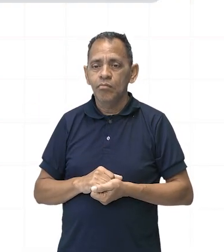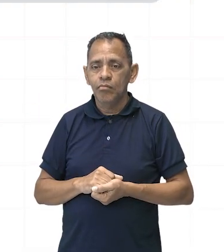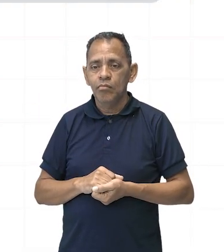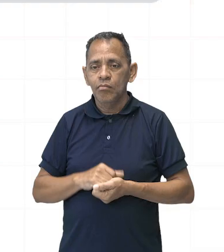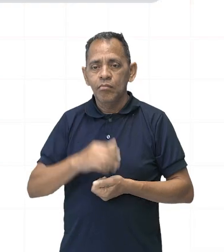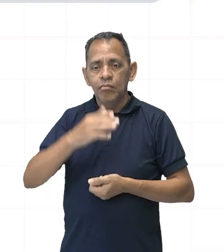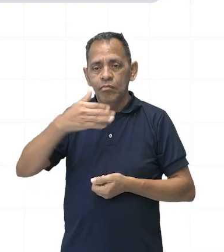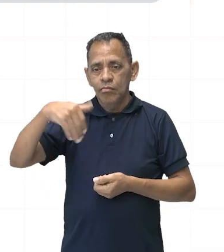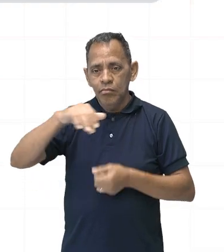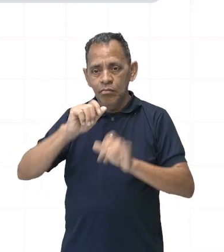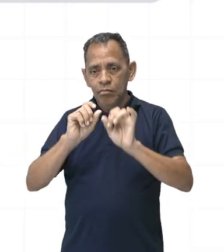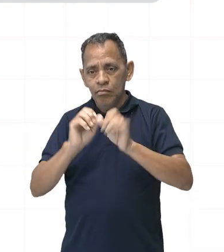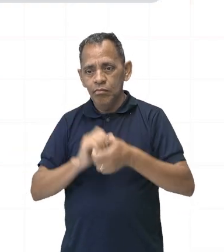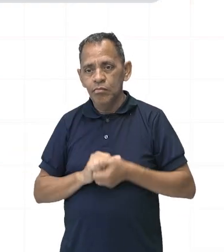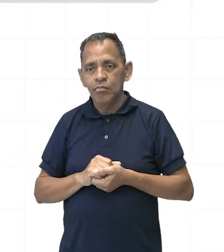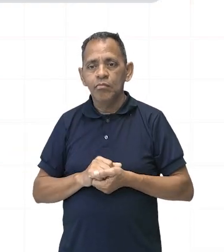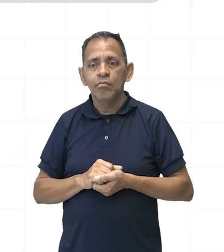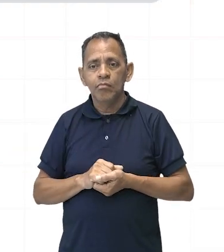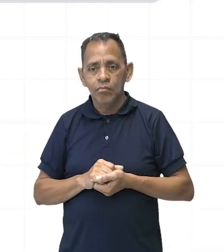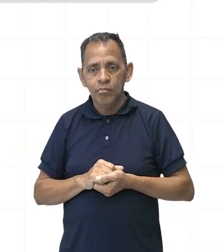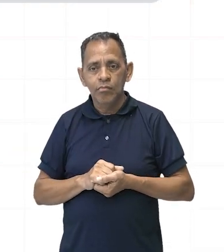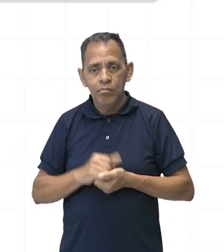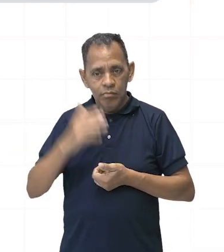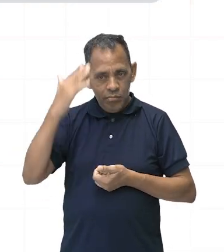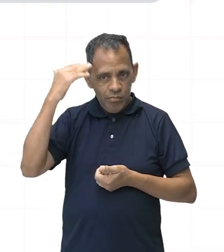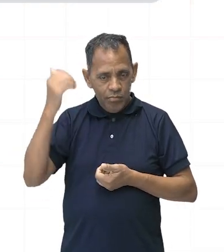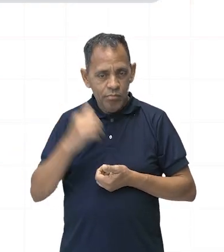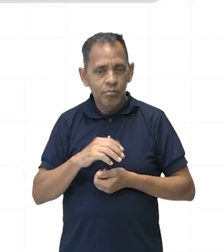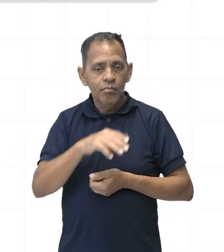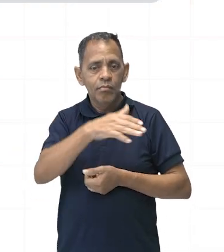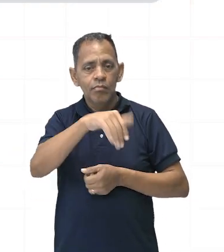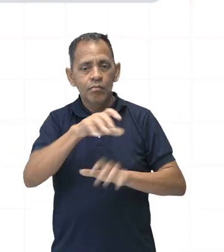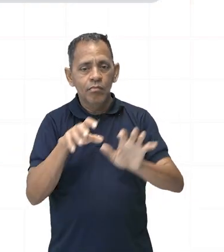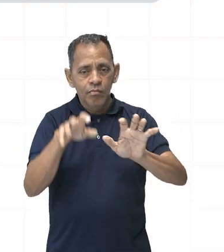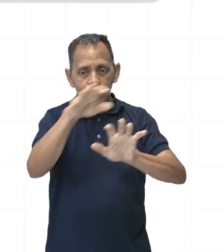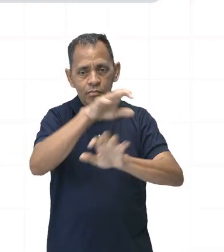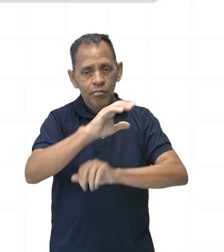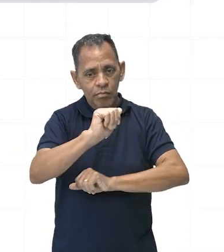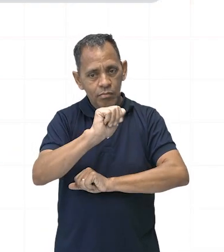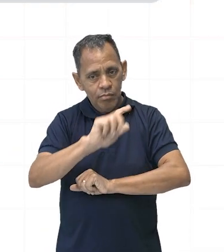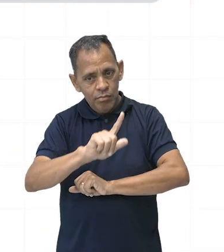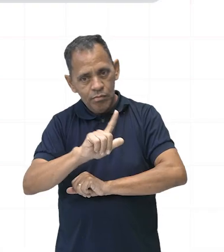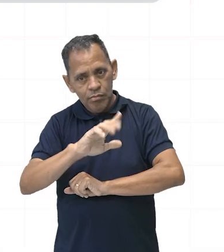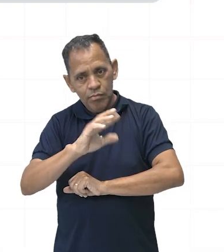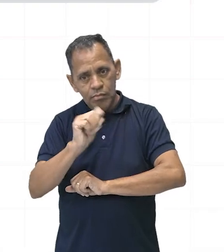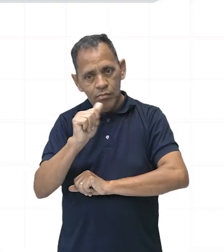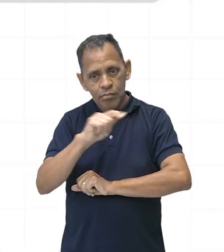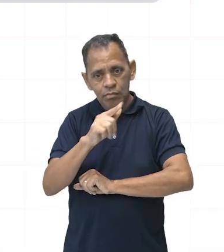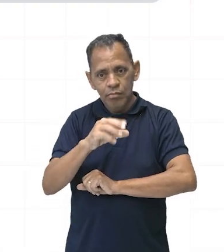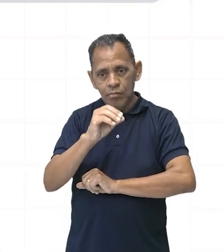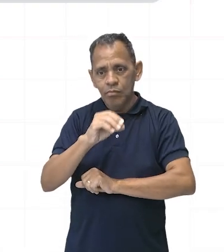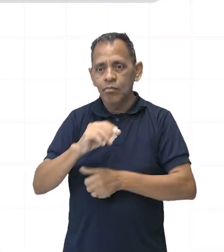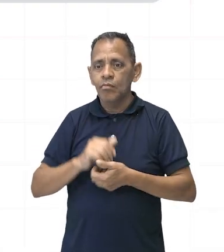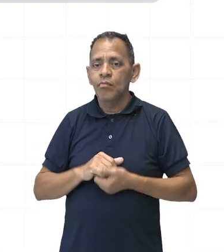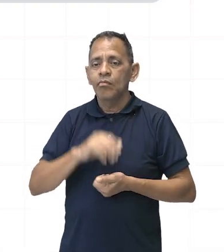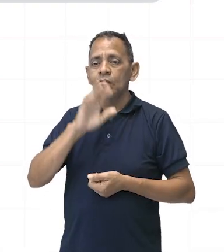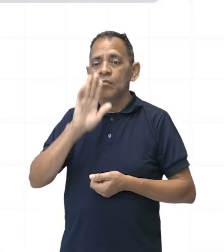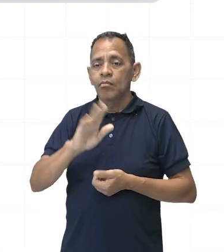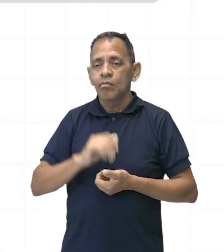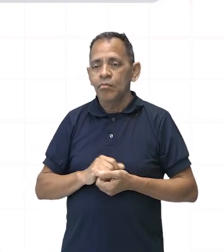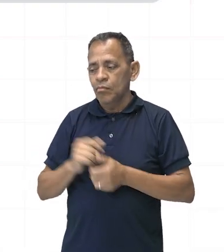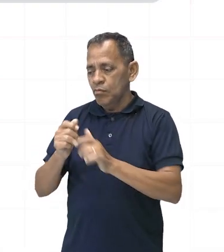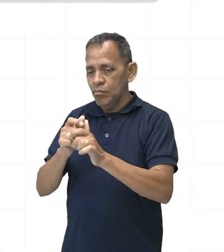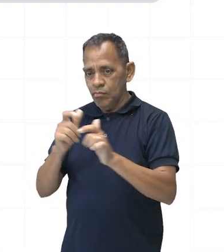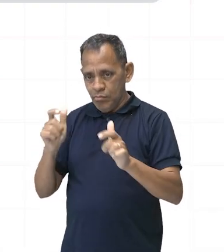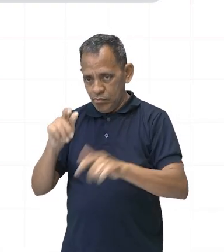de Nagorno-Karabakh, conhecida também como a região do Cáucaso, né, vai estar no Azerbaijão, porém, a